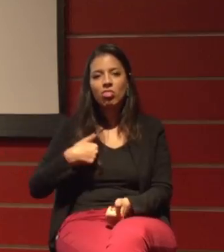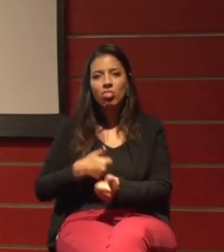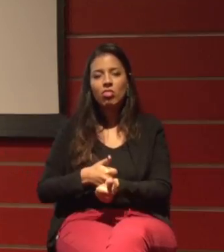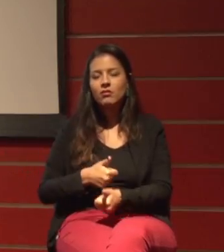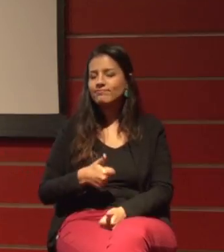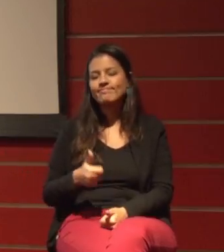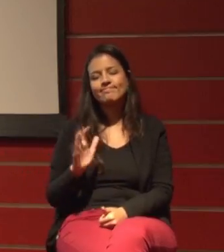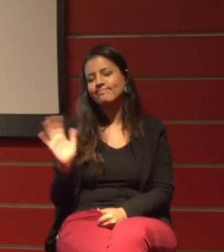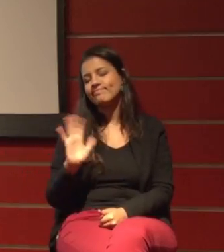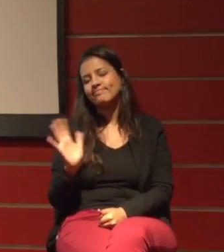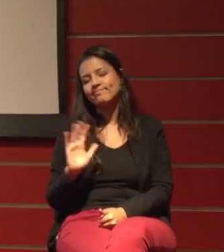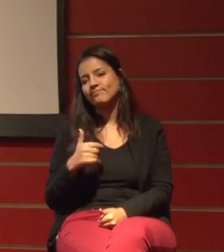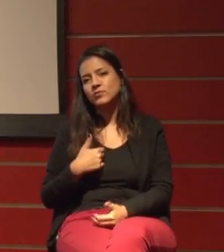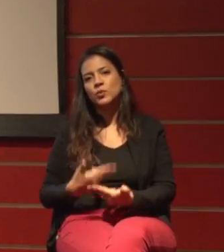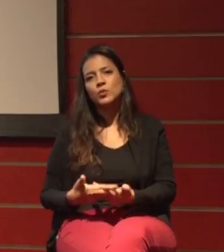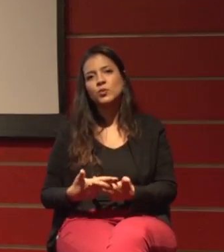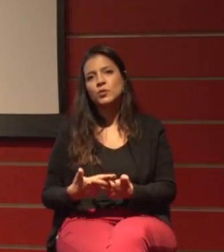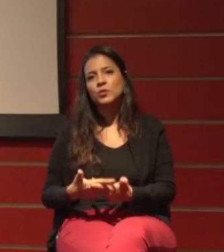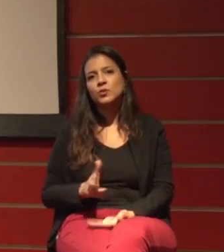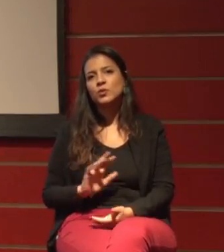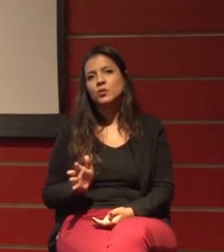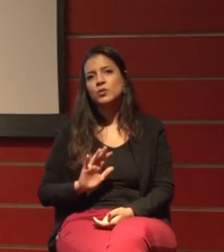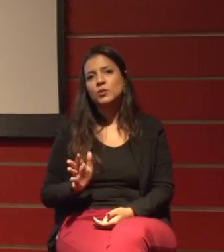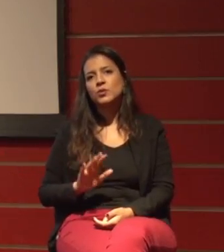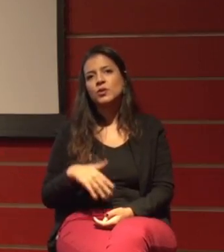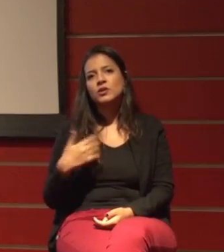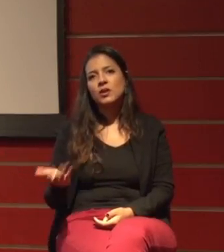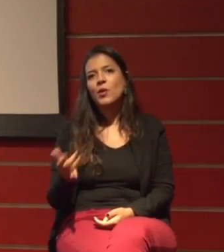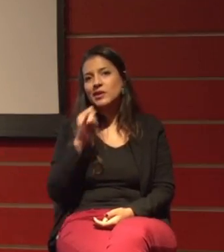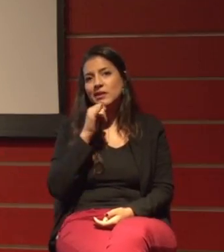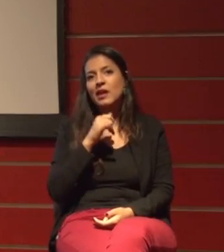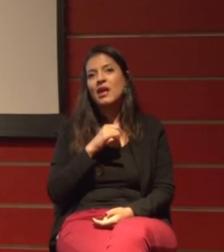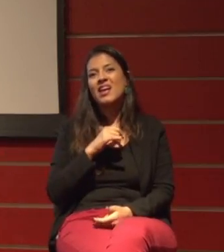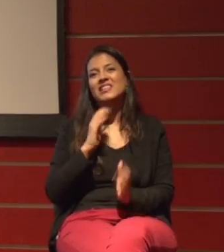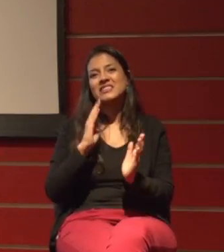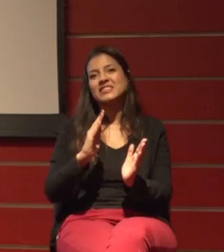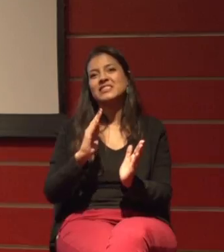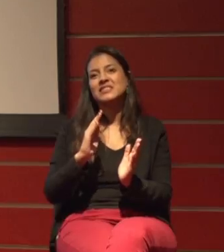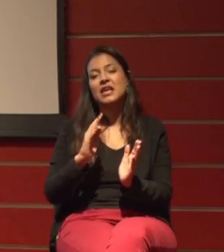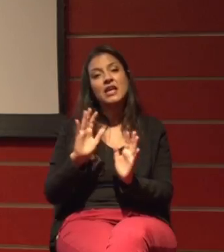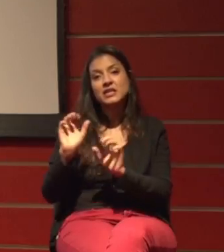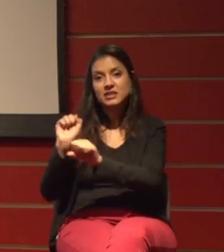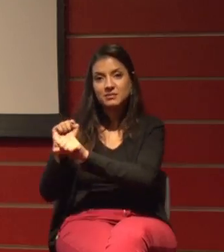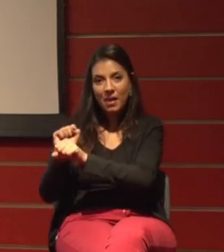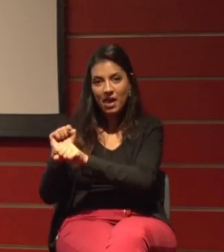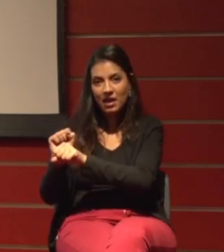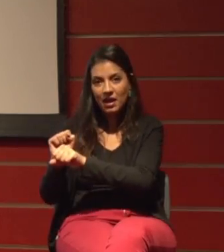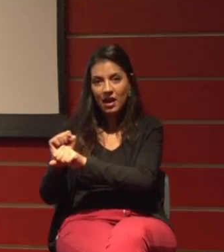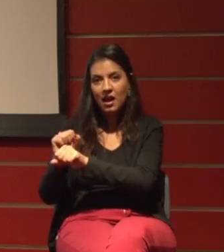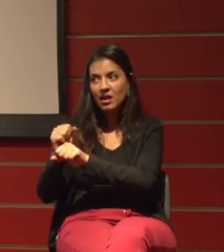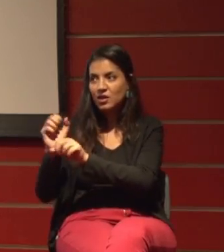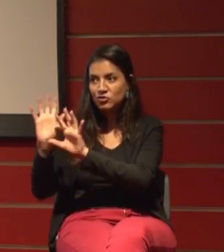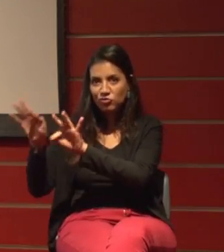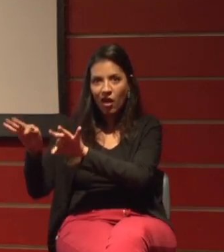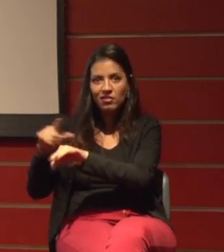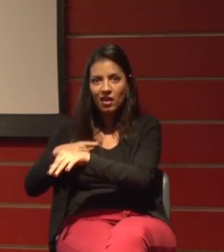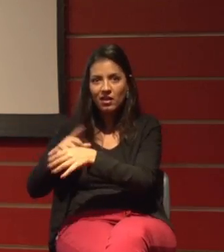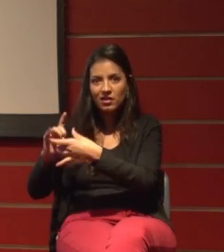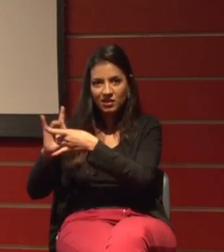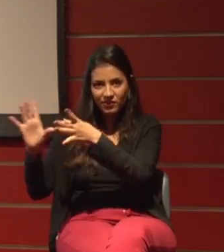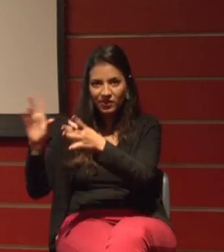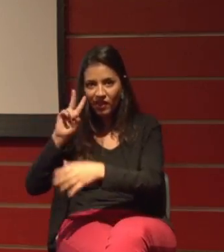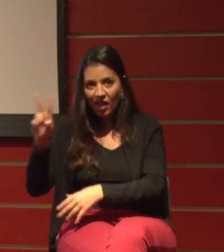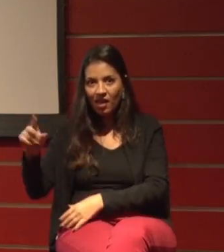dá não tem paciência né então é esperar terminar a temporada e e ver tudo de uma de uma vez